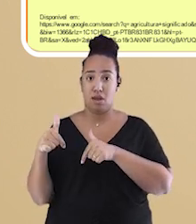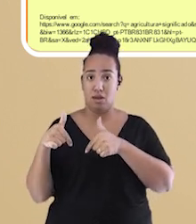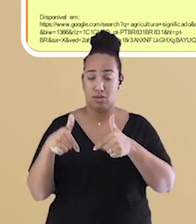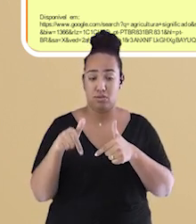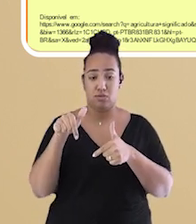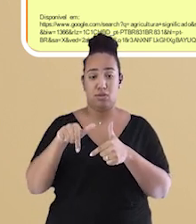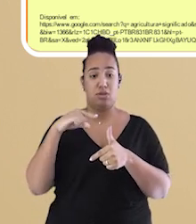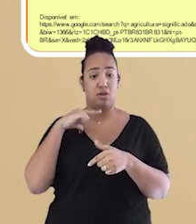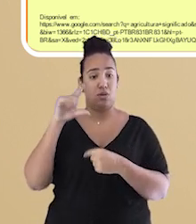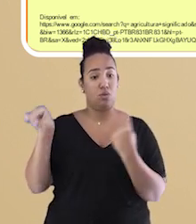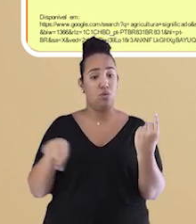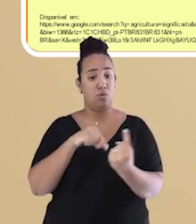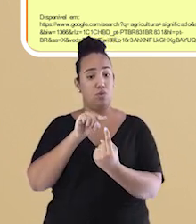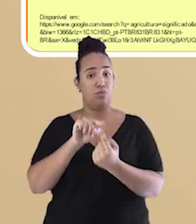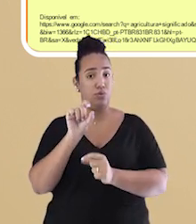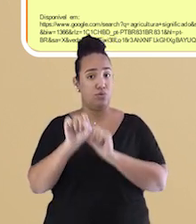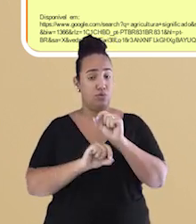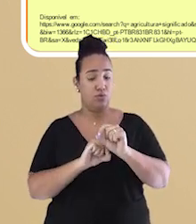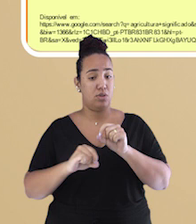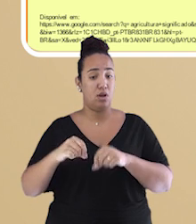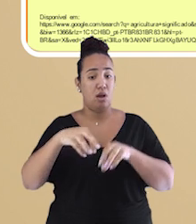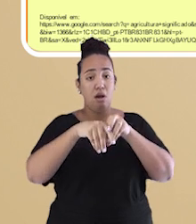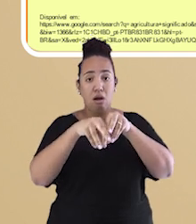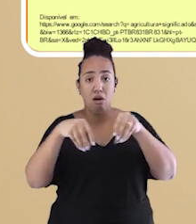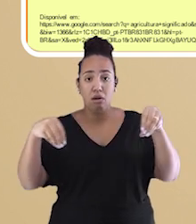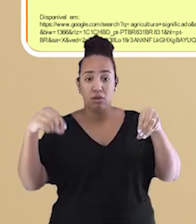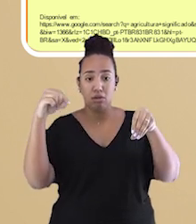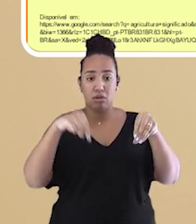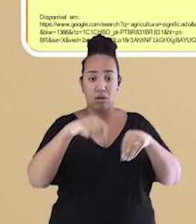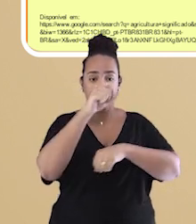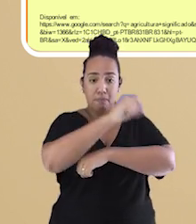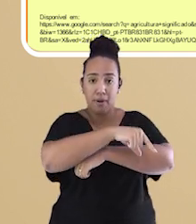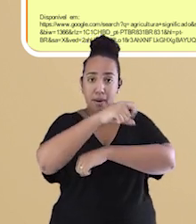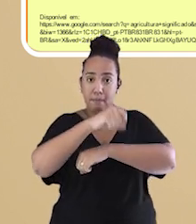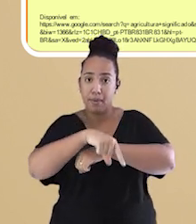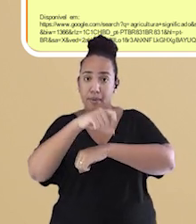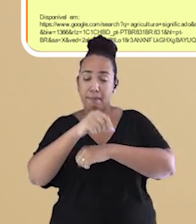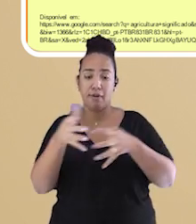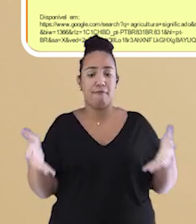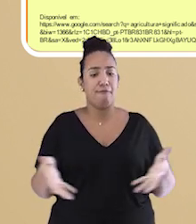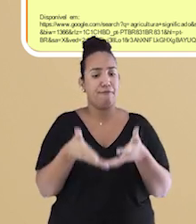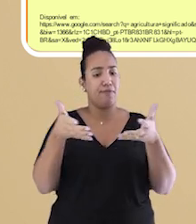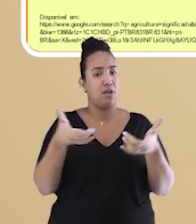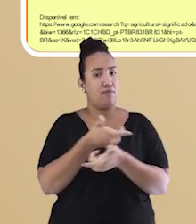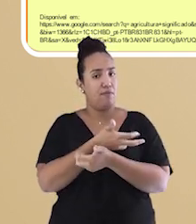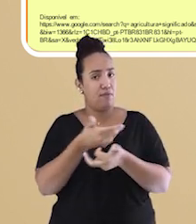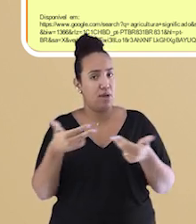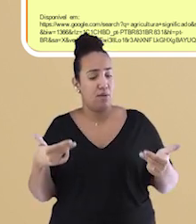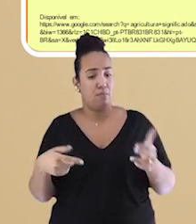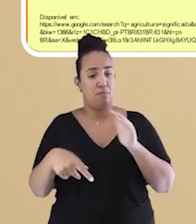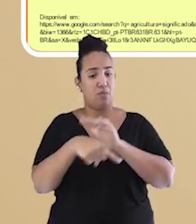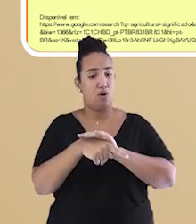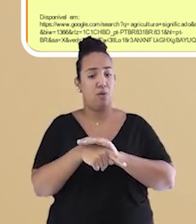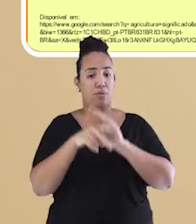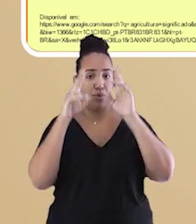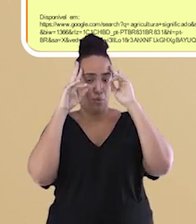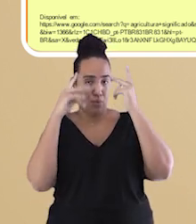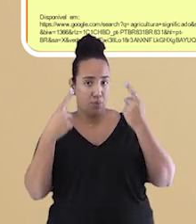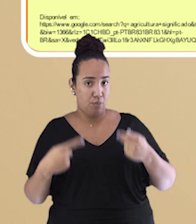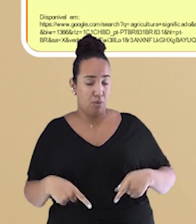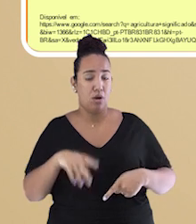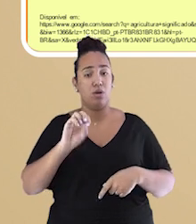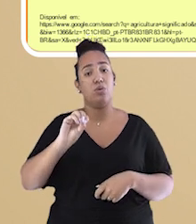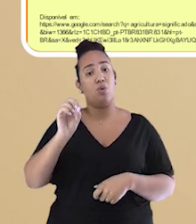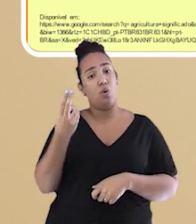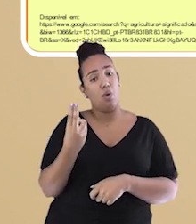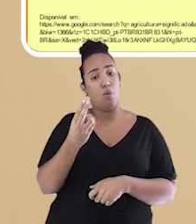por objetivo o cultivo do solo para produzir vegetais úteis ao homem e ou